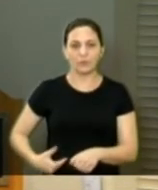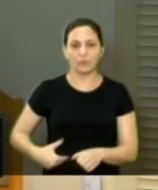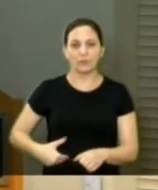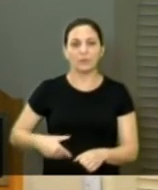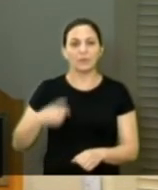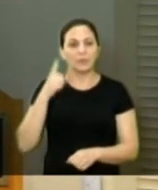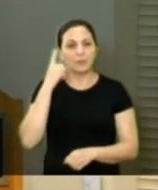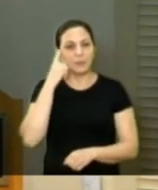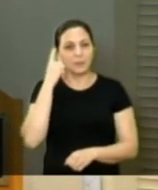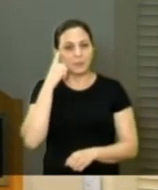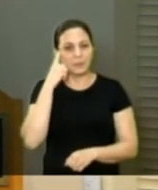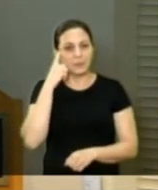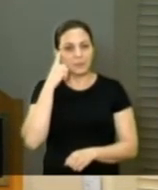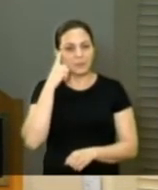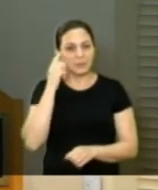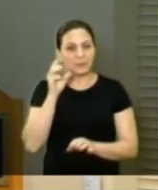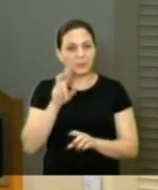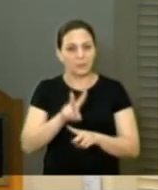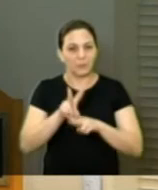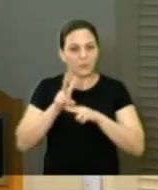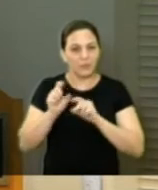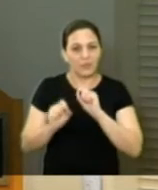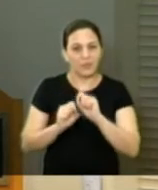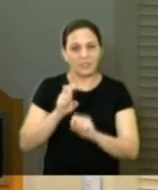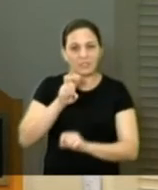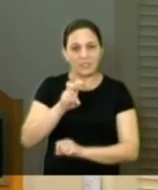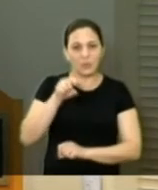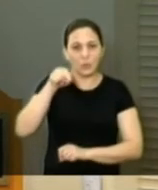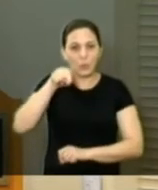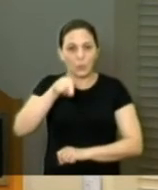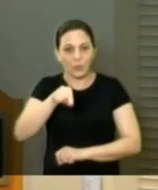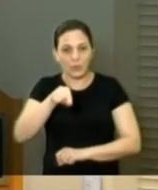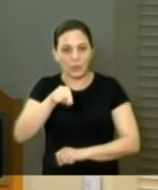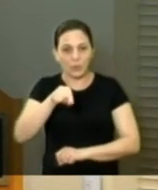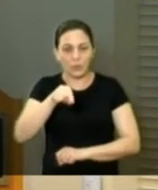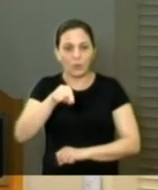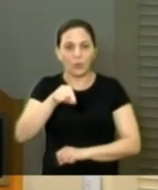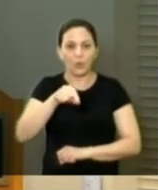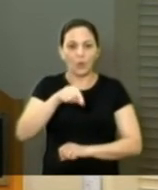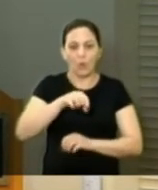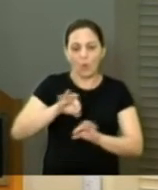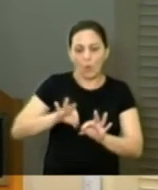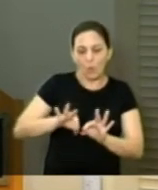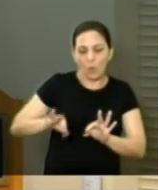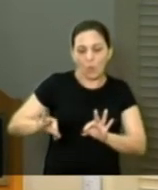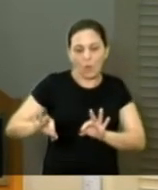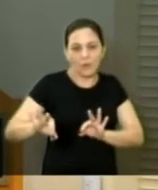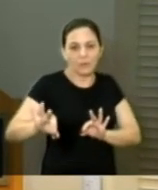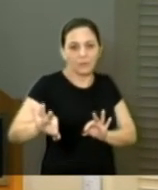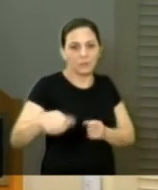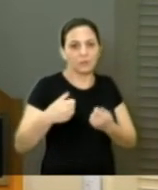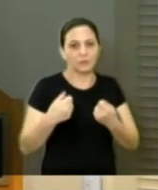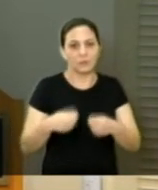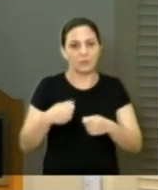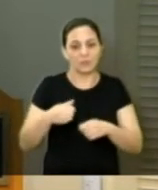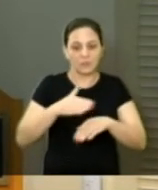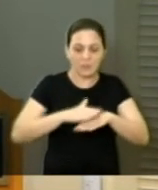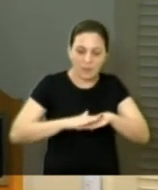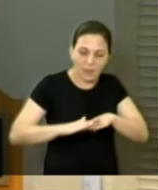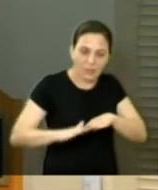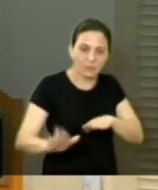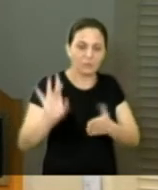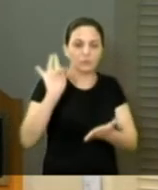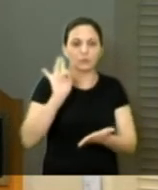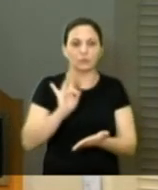calcula que atualmente no município existam em torno de 5 mil quarteirões necessitando serviços de